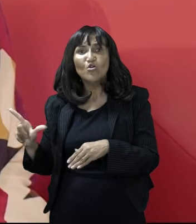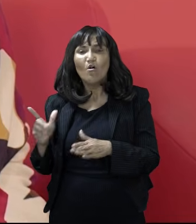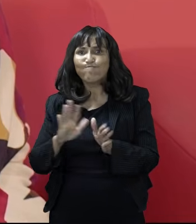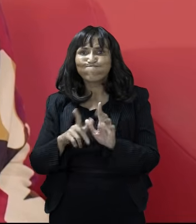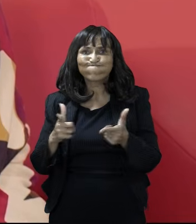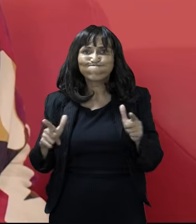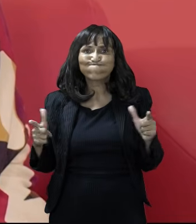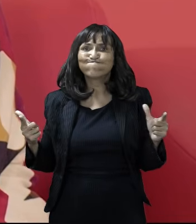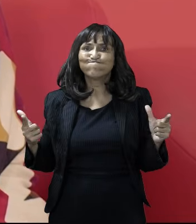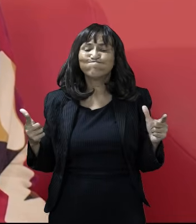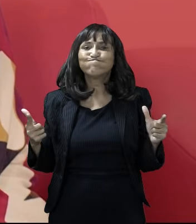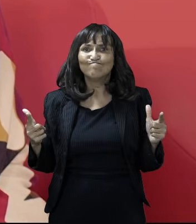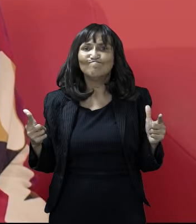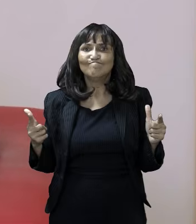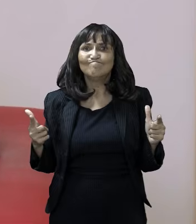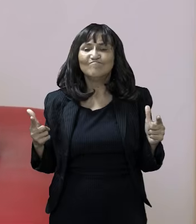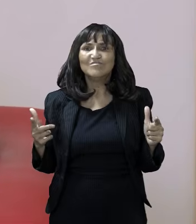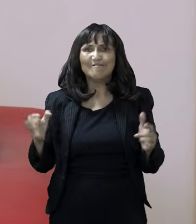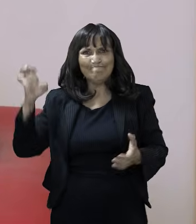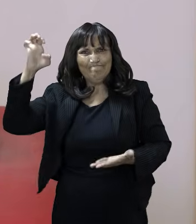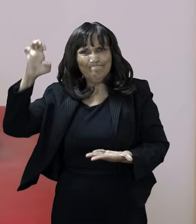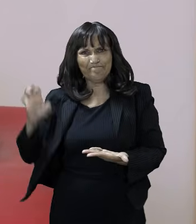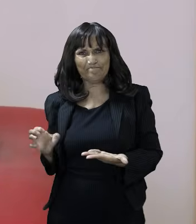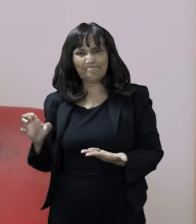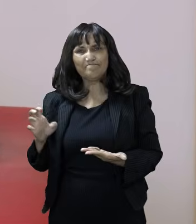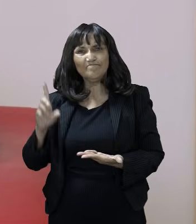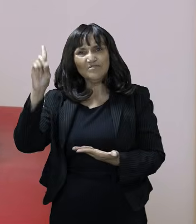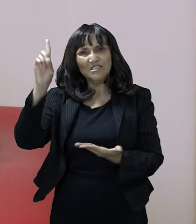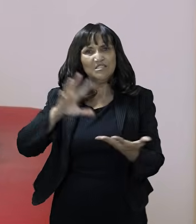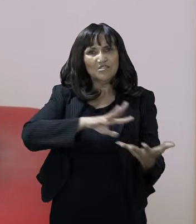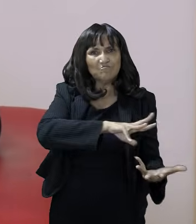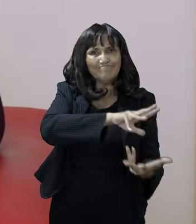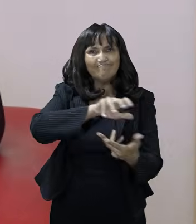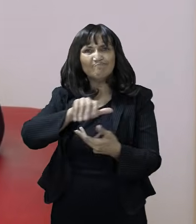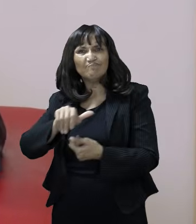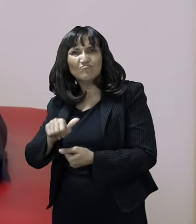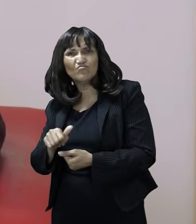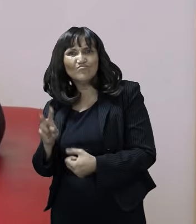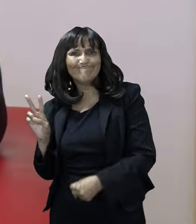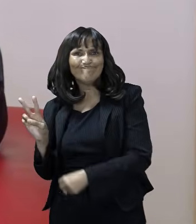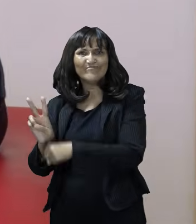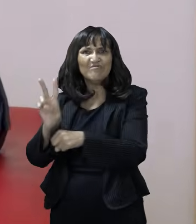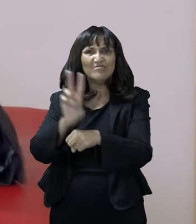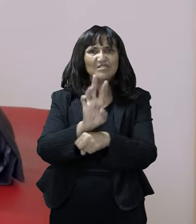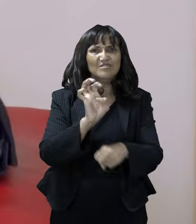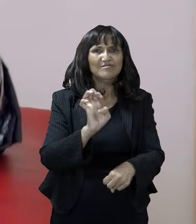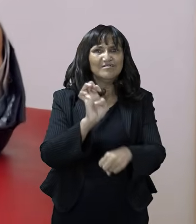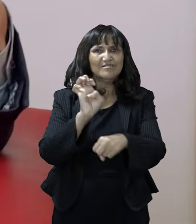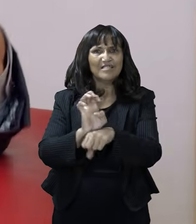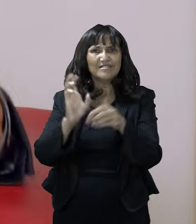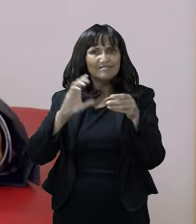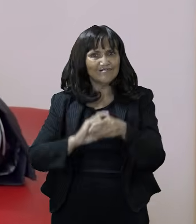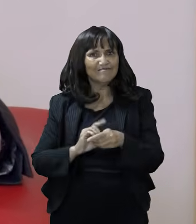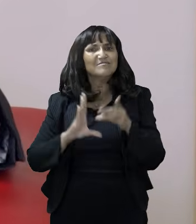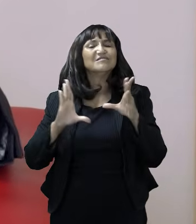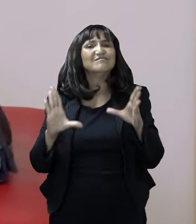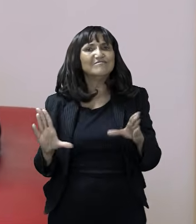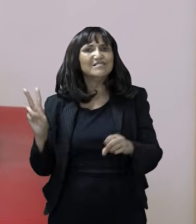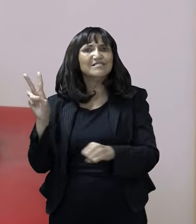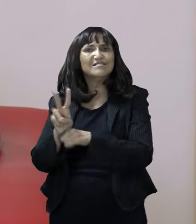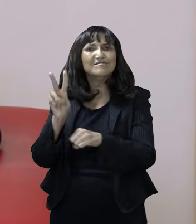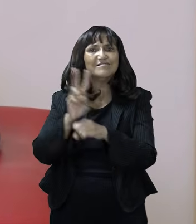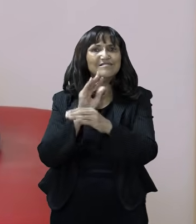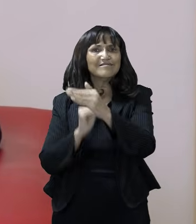crescimento da extrema-direita no mundo. Então, a defesa do Estado, a defesa da democracia, a defesa da